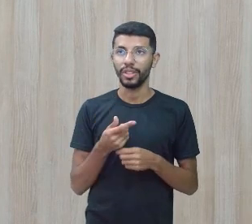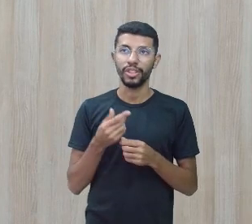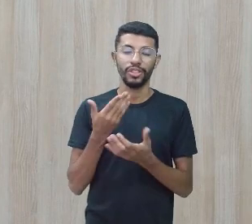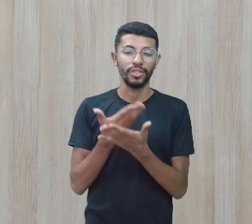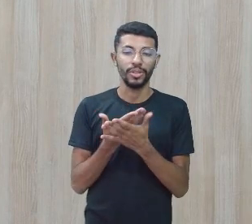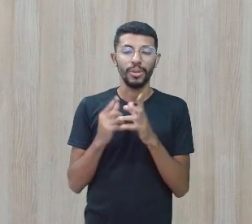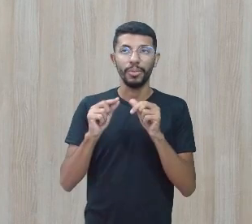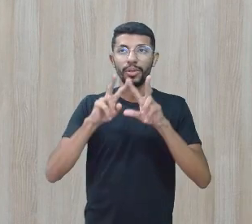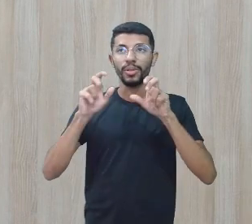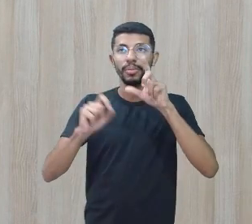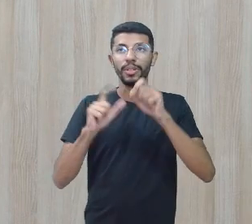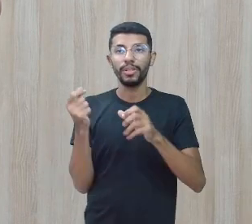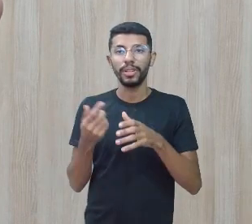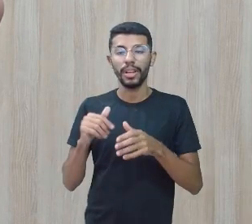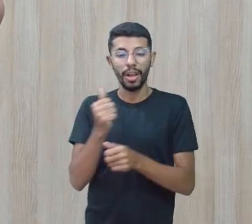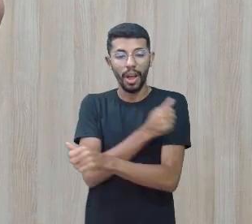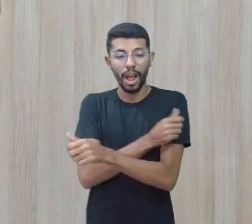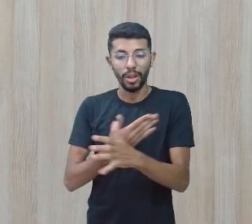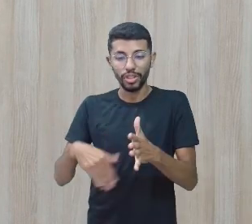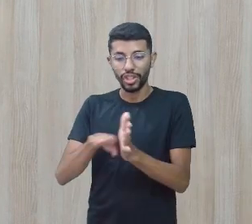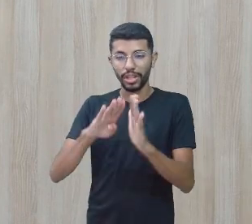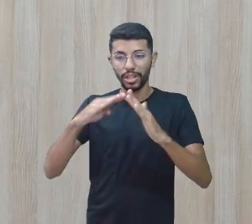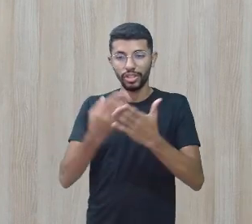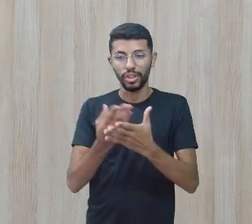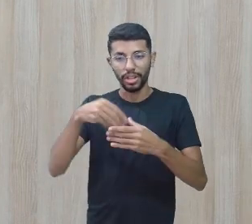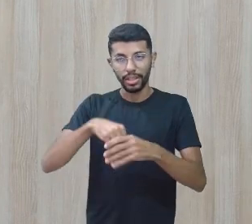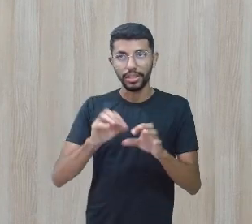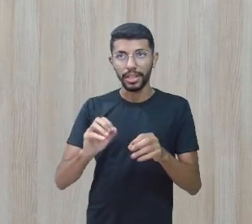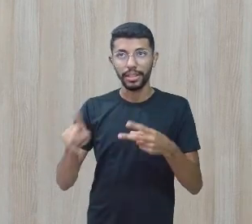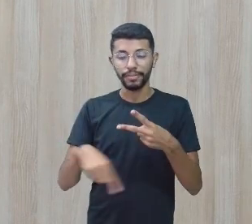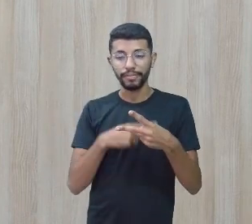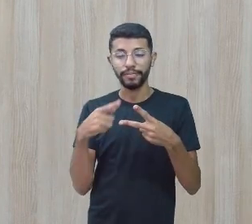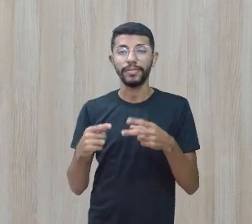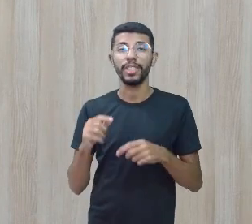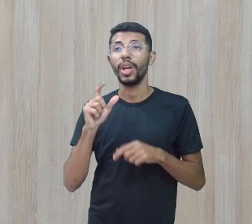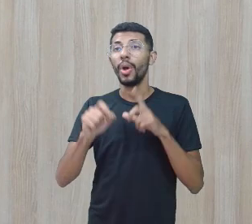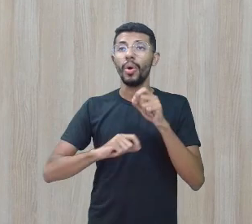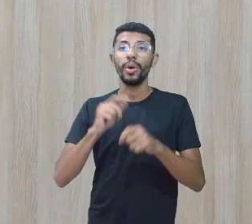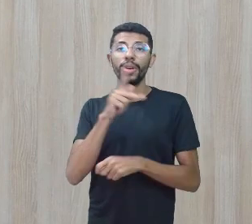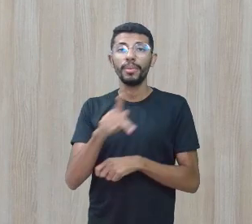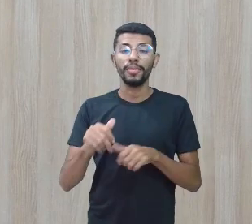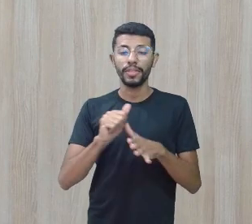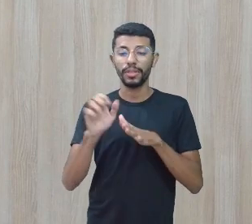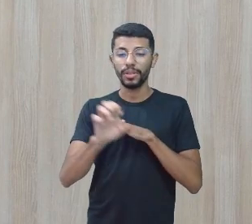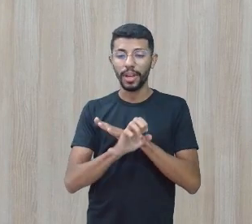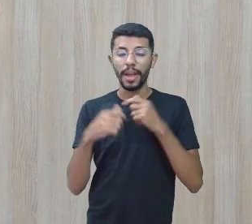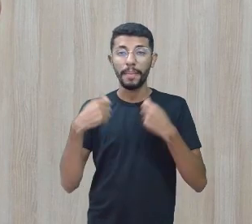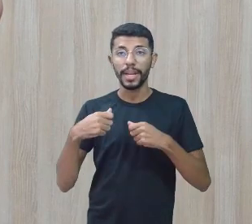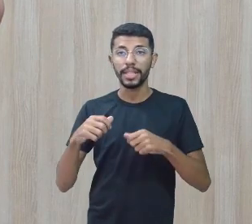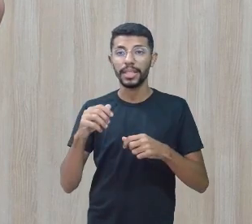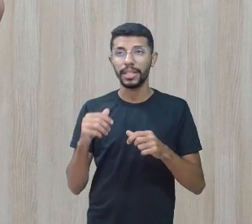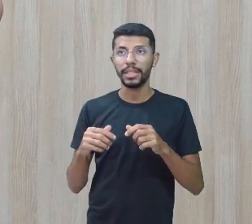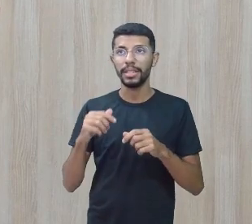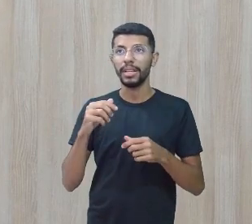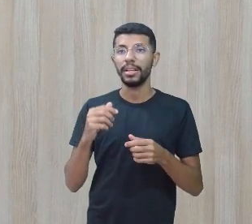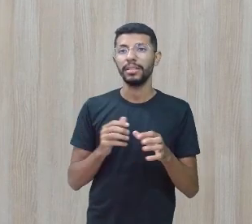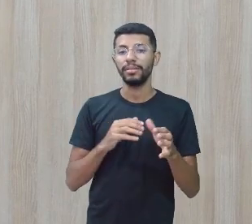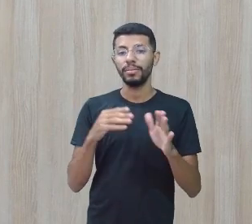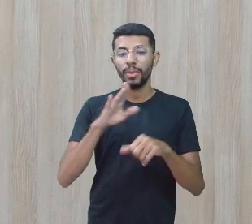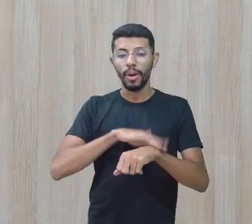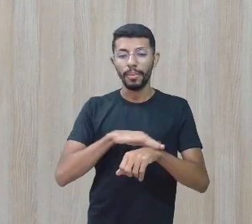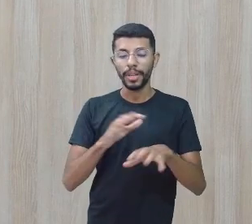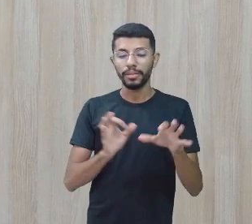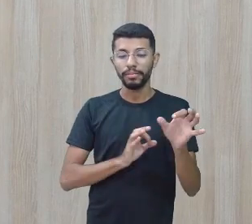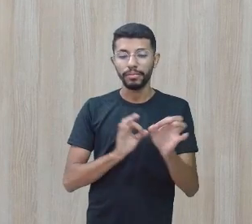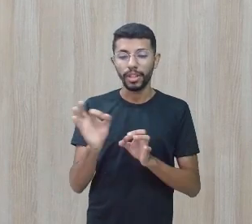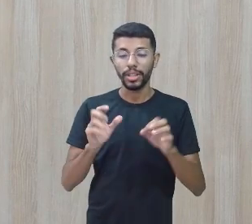desse estudante na escola, o que o professor do AE precisa, né, na hora de preparar o PEI, não é, o plano de ensino